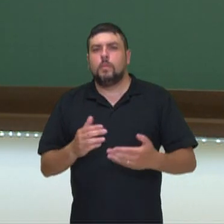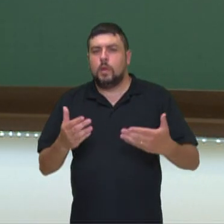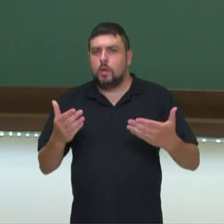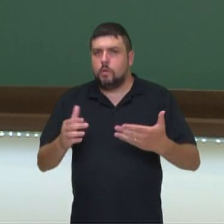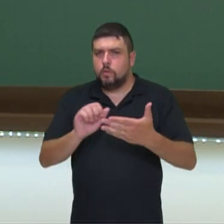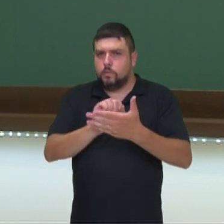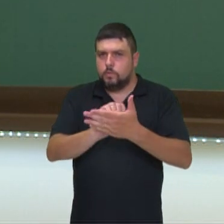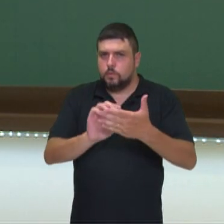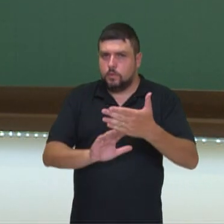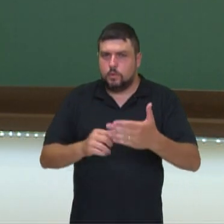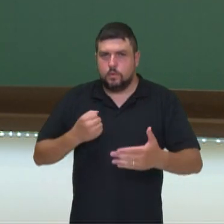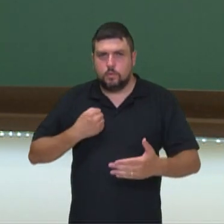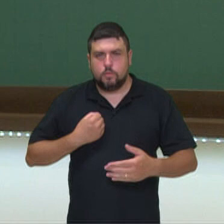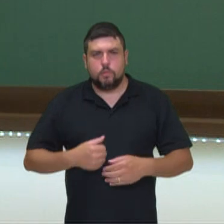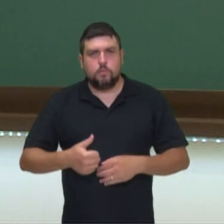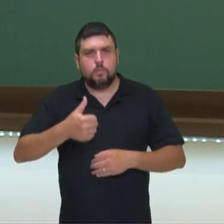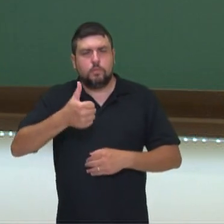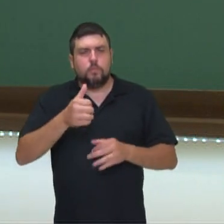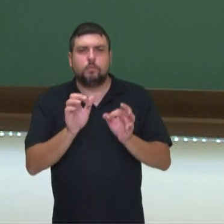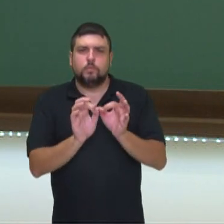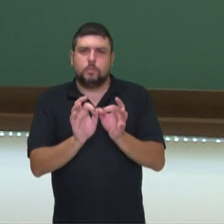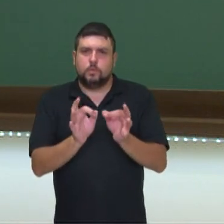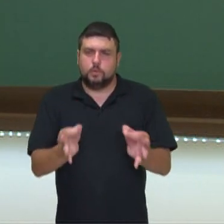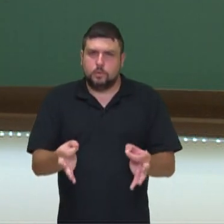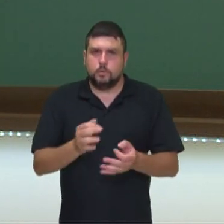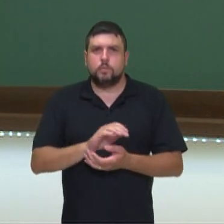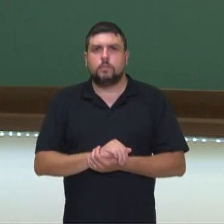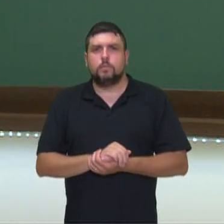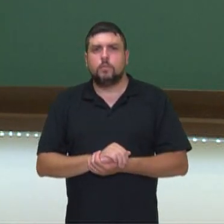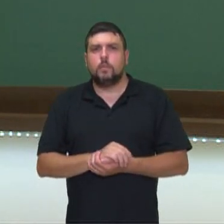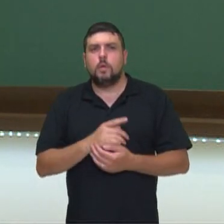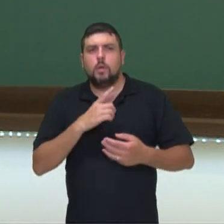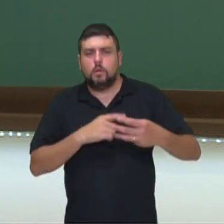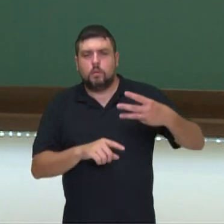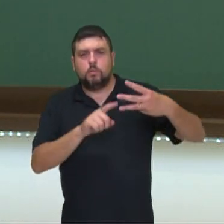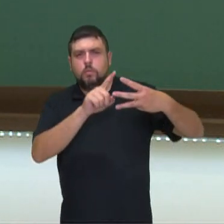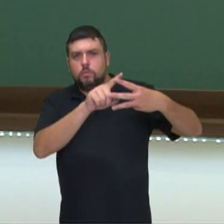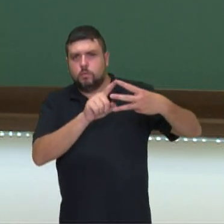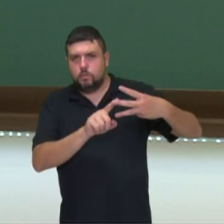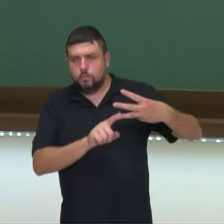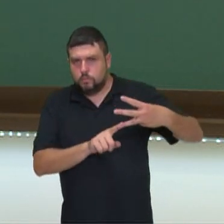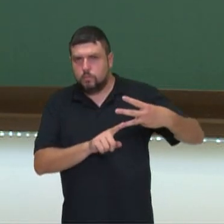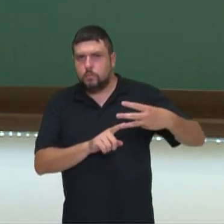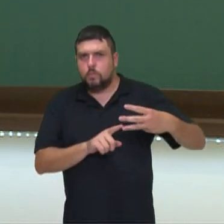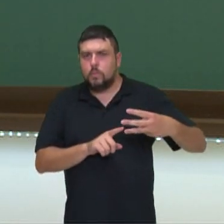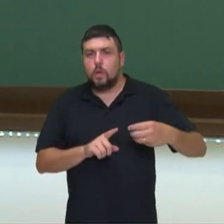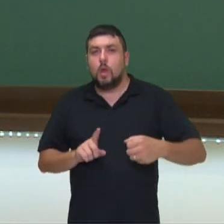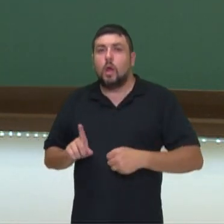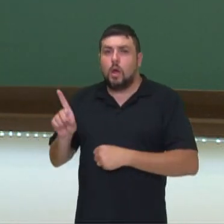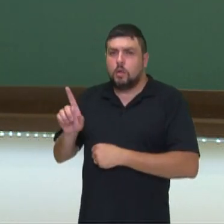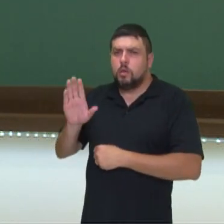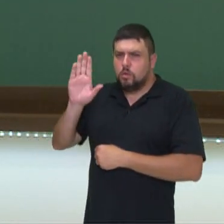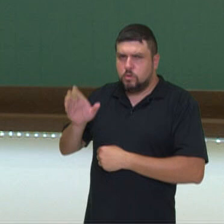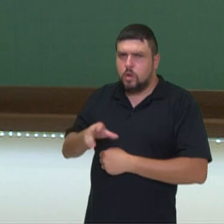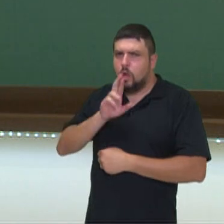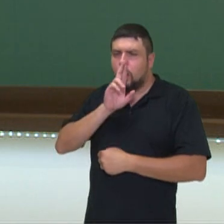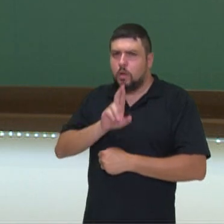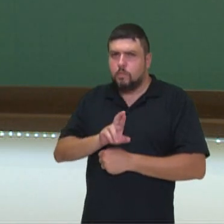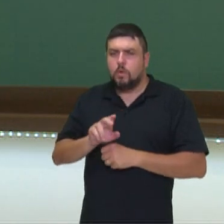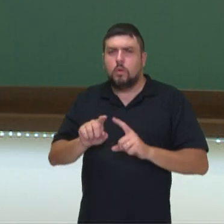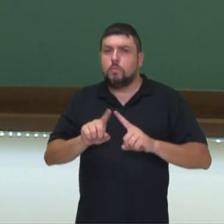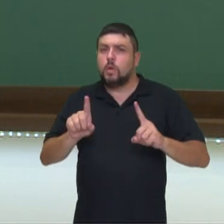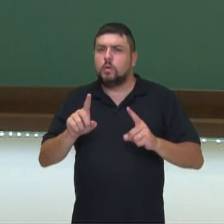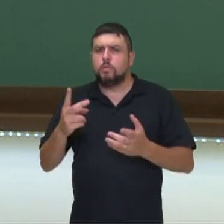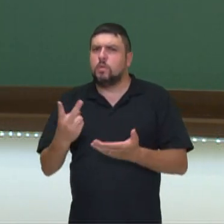Agora, no exercício 1, é bem simples. Eu tenho 3 operações aqui. As 3 operações já estão resolvidas, só que elas foram resolvidas